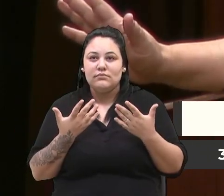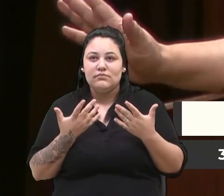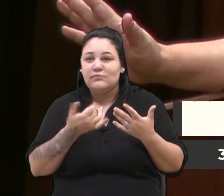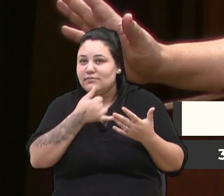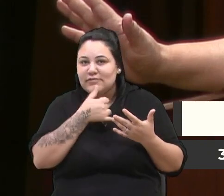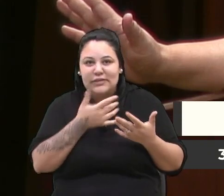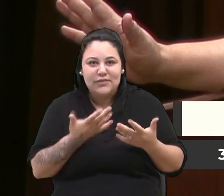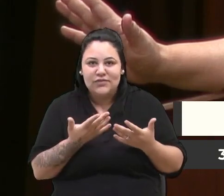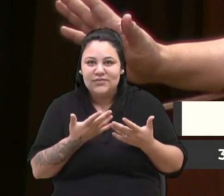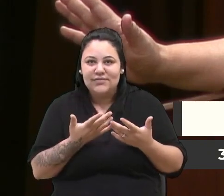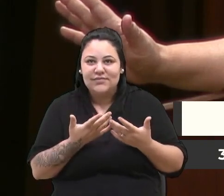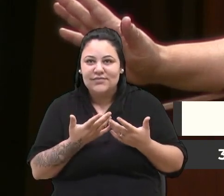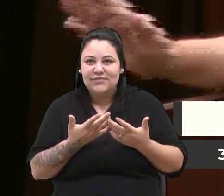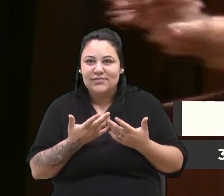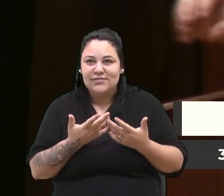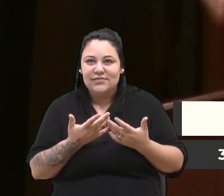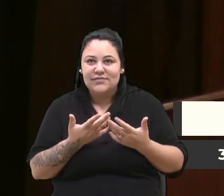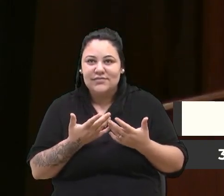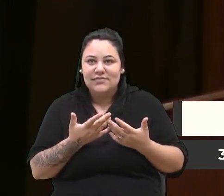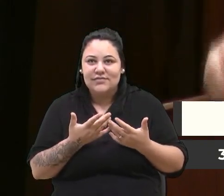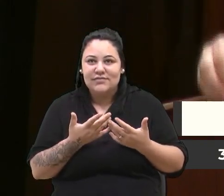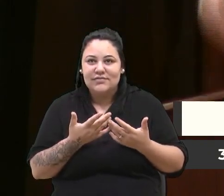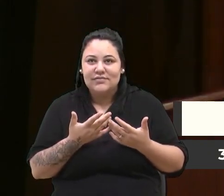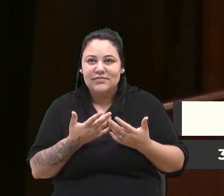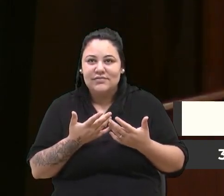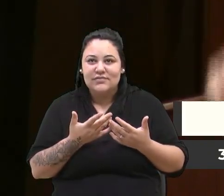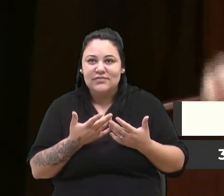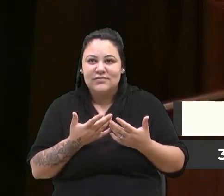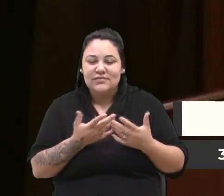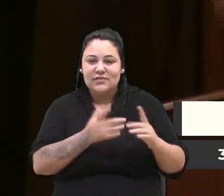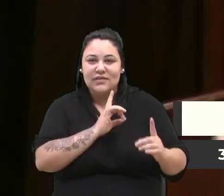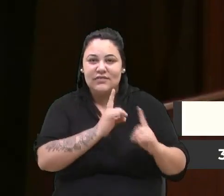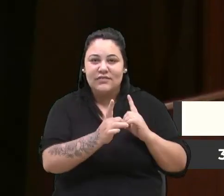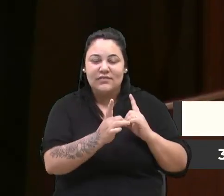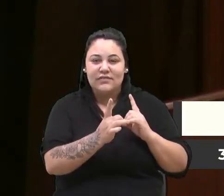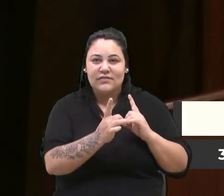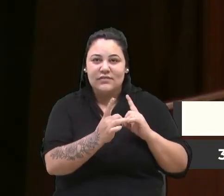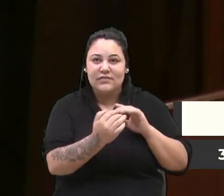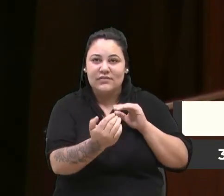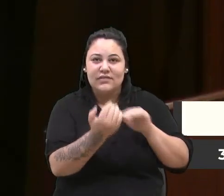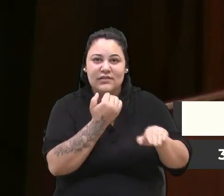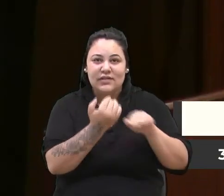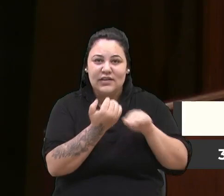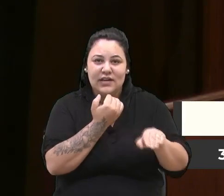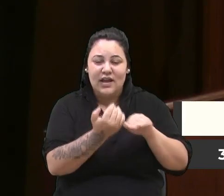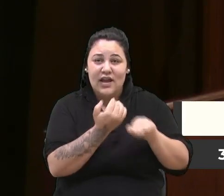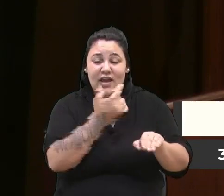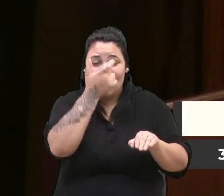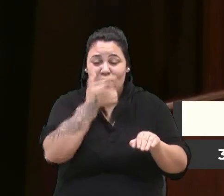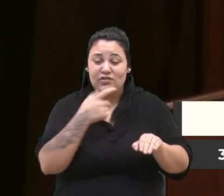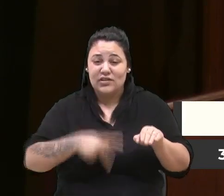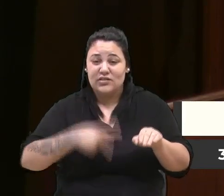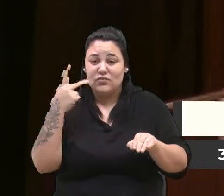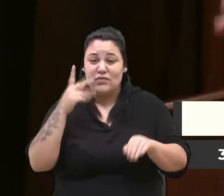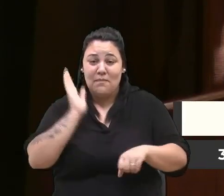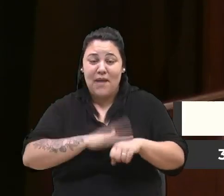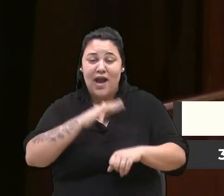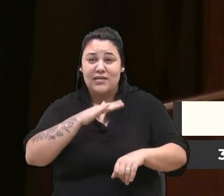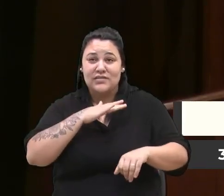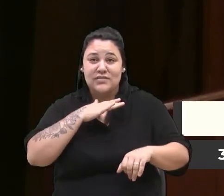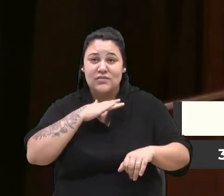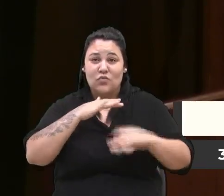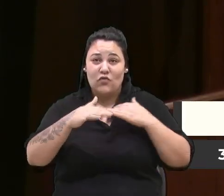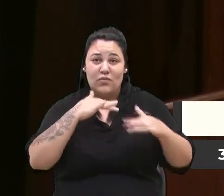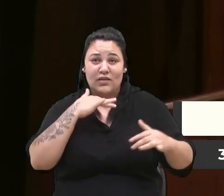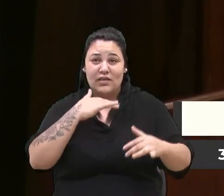Infelizmente. E a avenida, acho que é a segunda avenida mais movimentada de Caxias do Sul. E o poder público tem